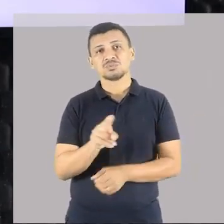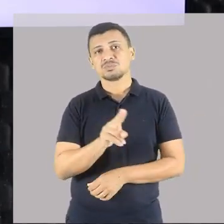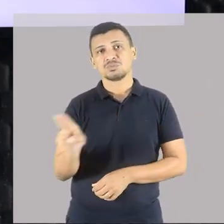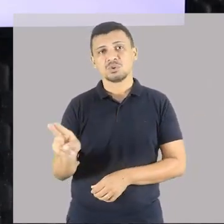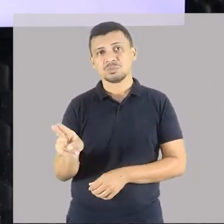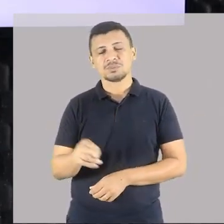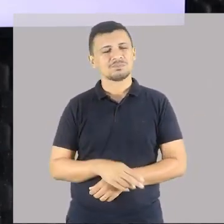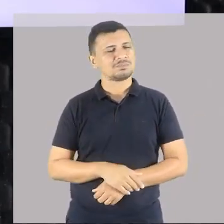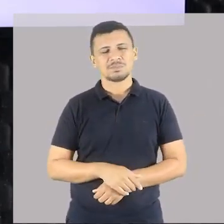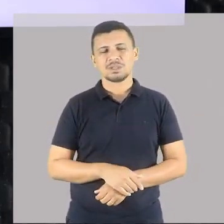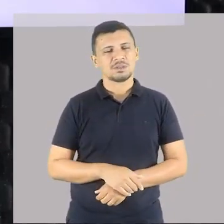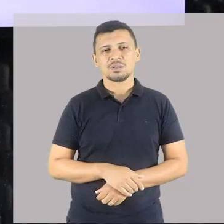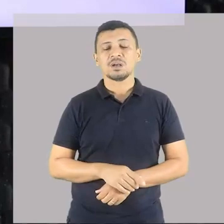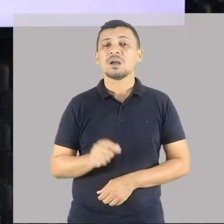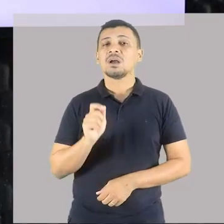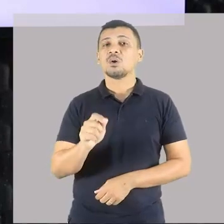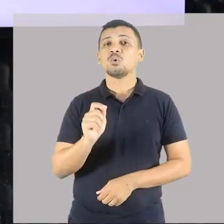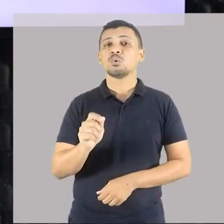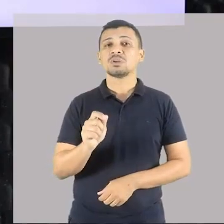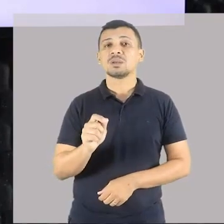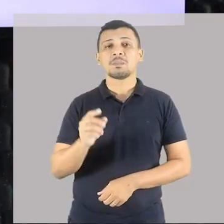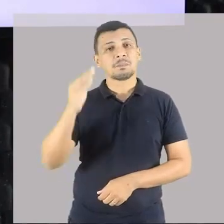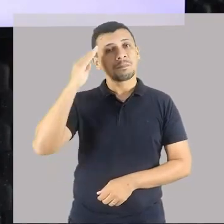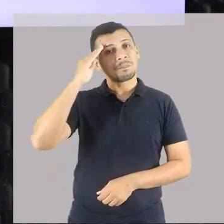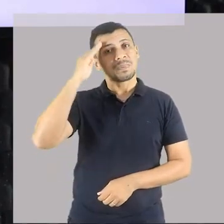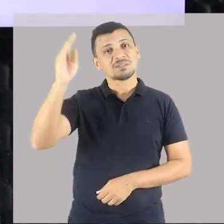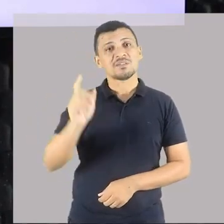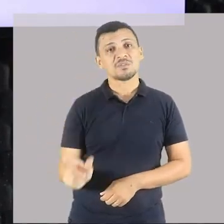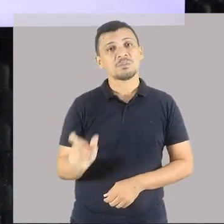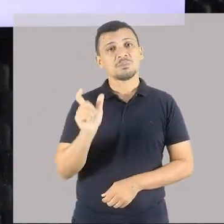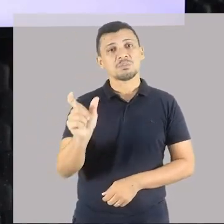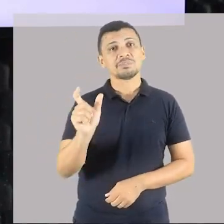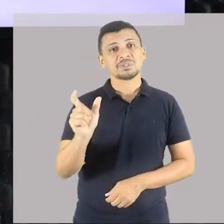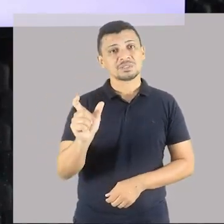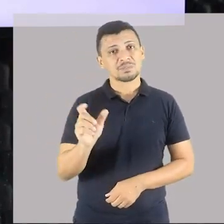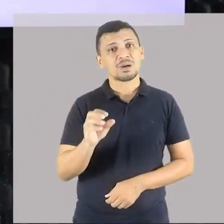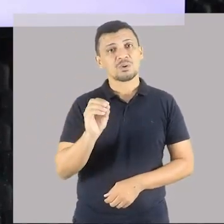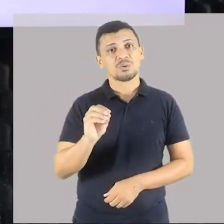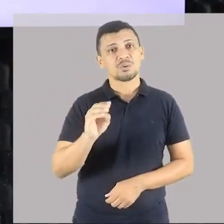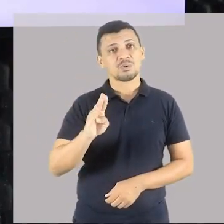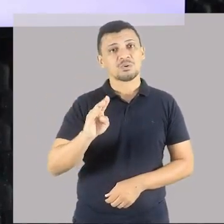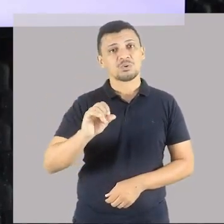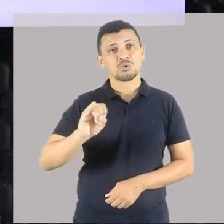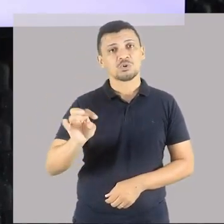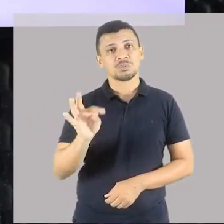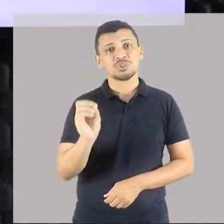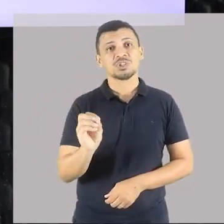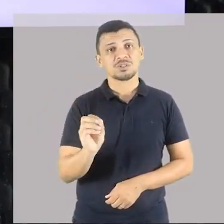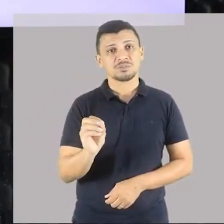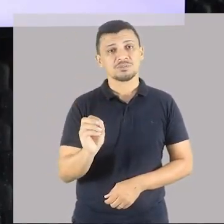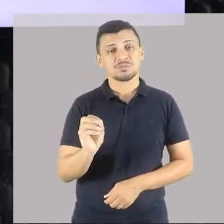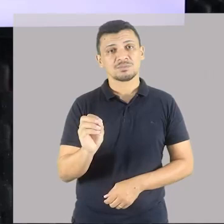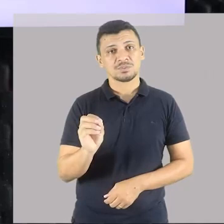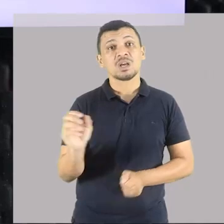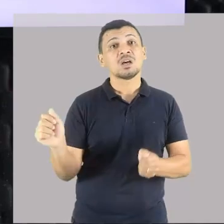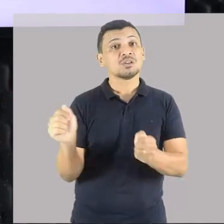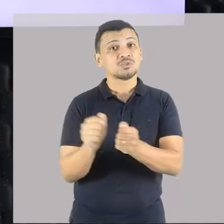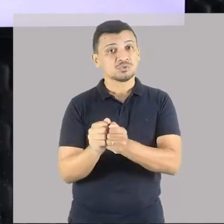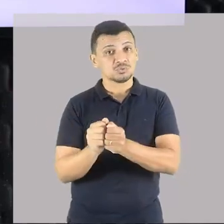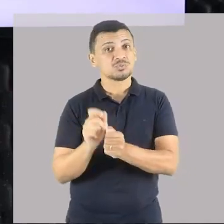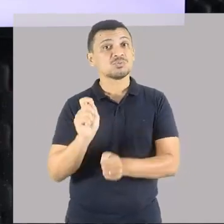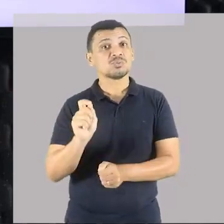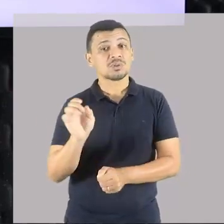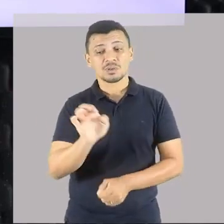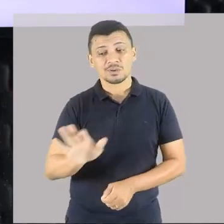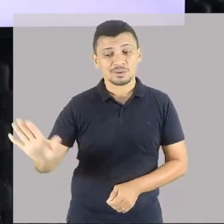Não, intervenção é núcleo do objeto. Quem seria o adjunto seria europeia. Então, por exemplo, o